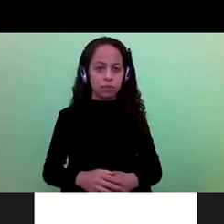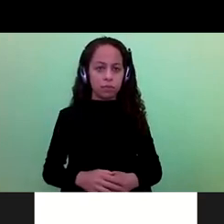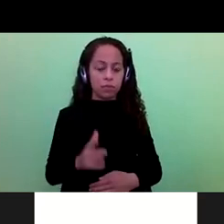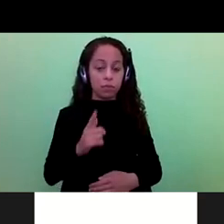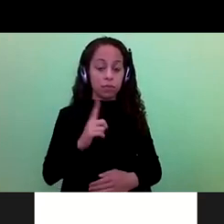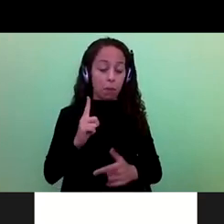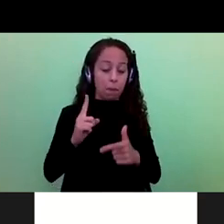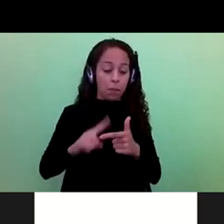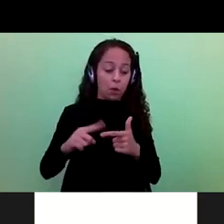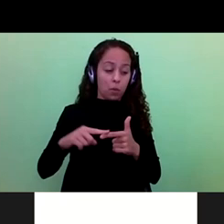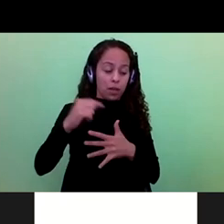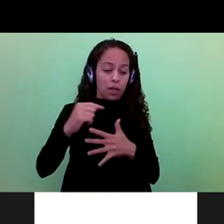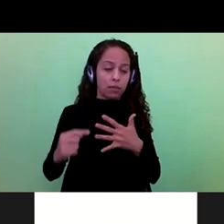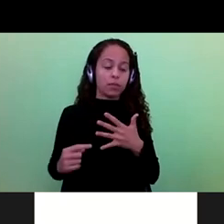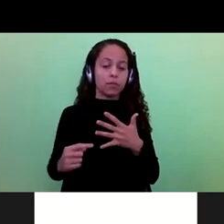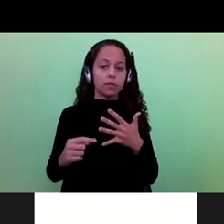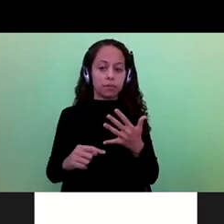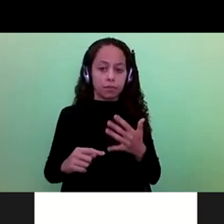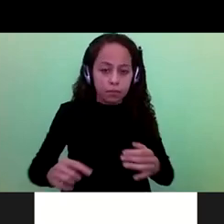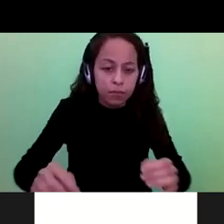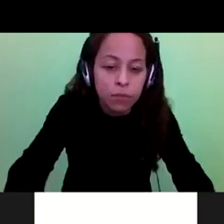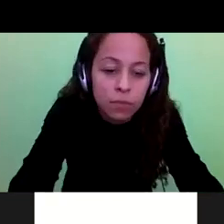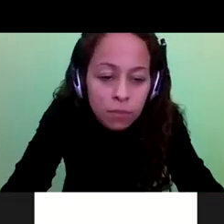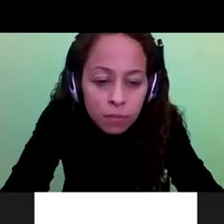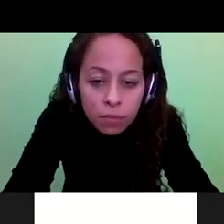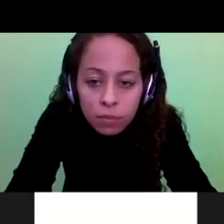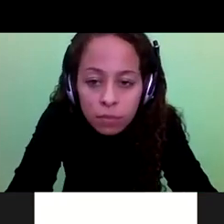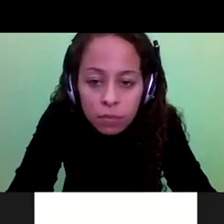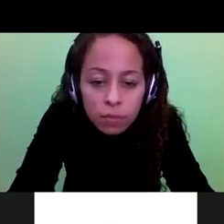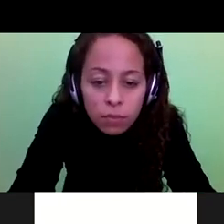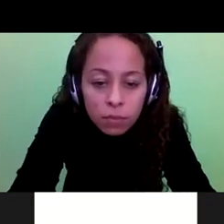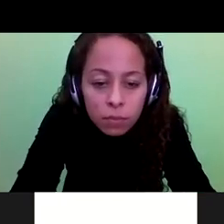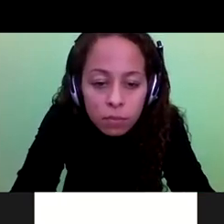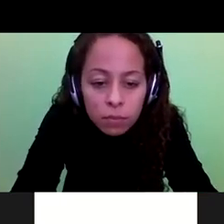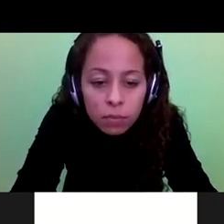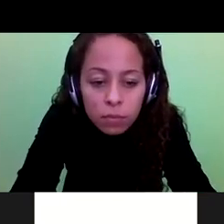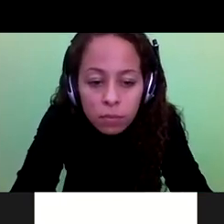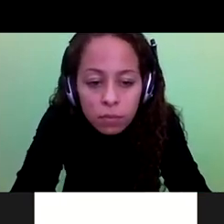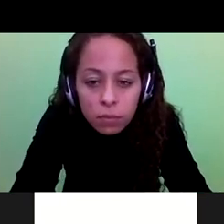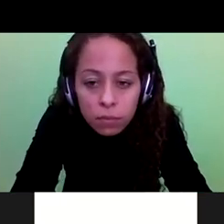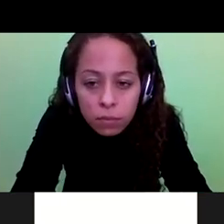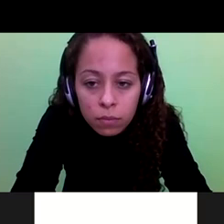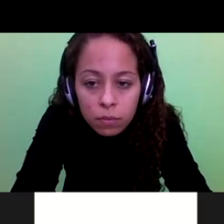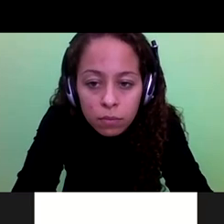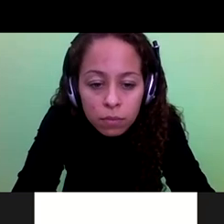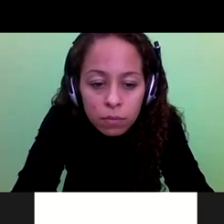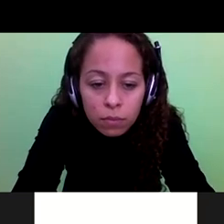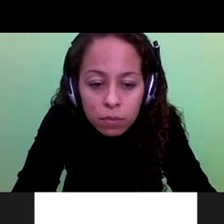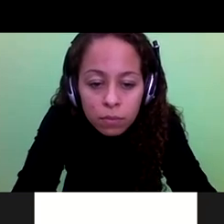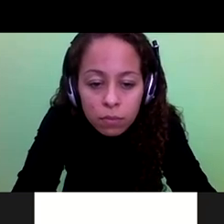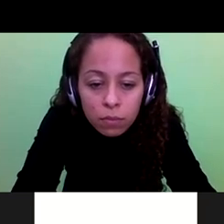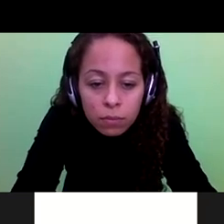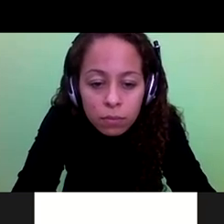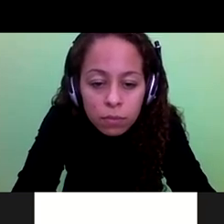hoje à condição de trabalho remoto e, recentemente, a esse modelo